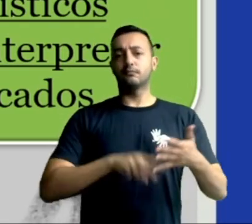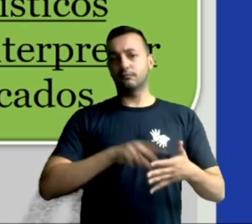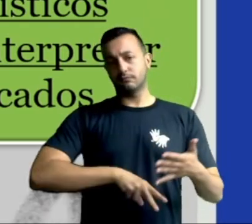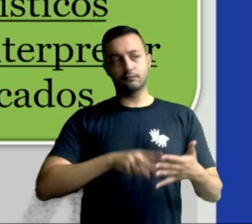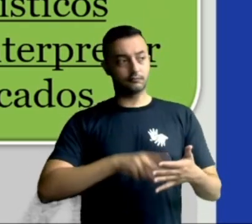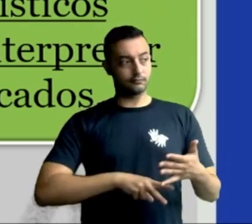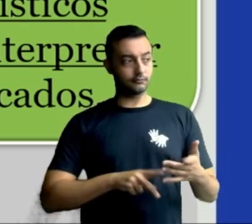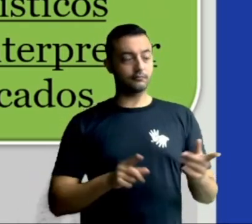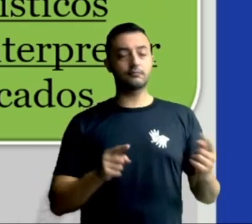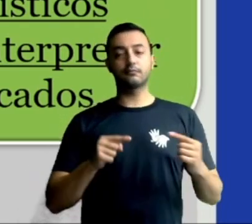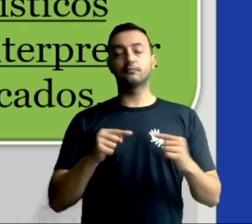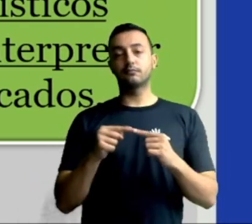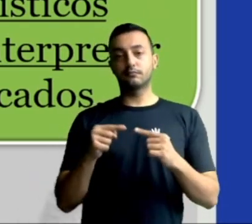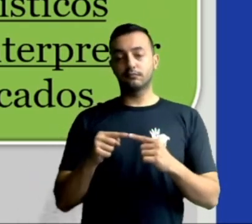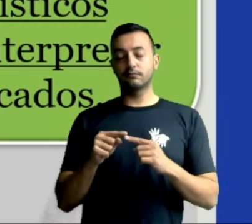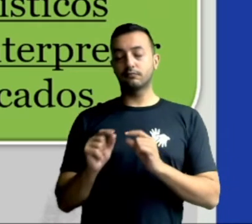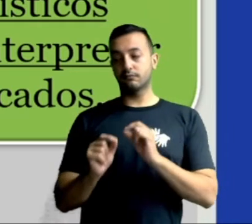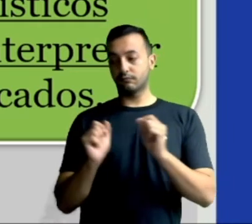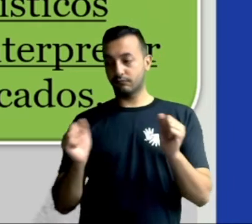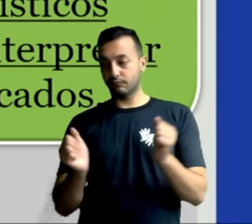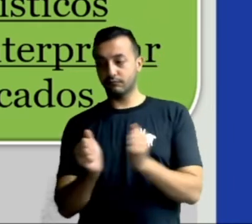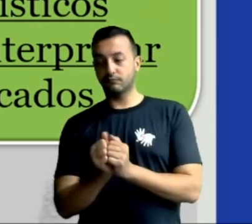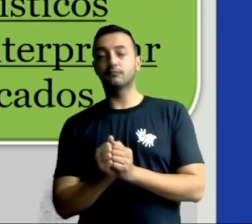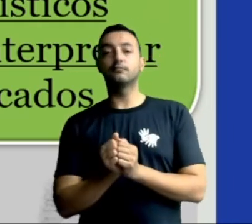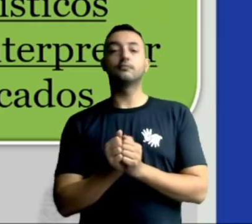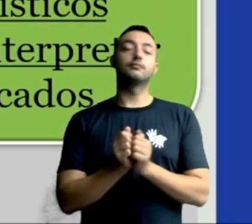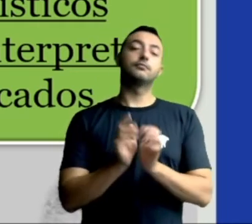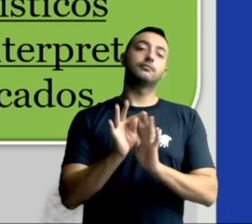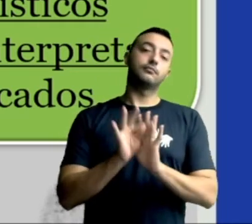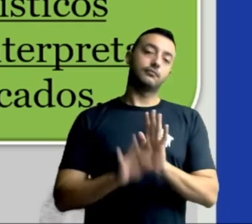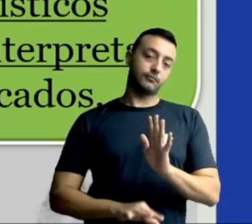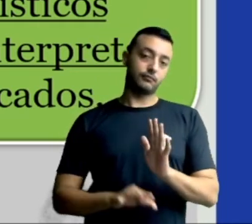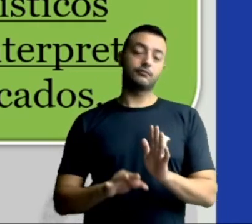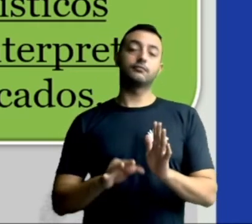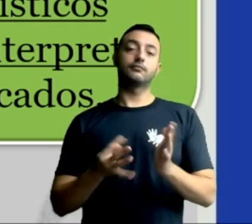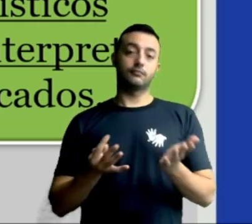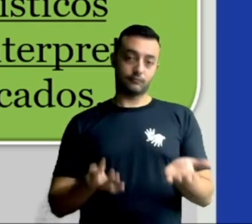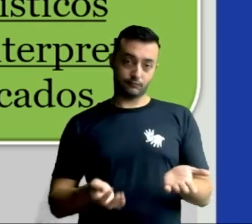leitura, tá? Está, juntinho ali com a interpretação. É